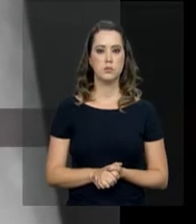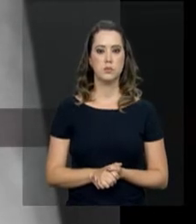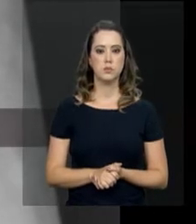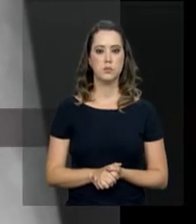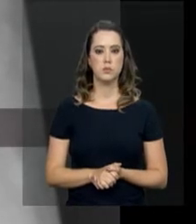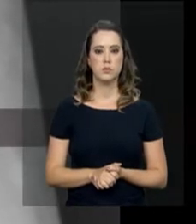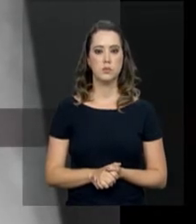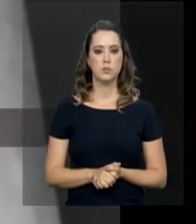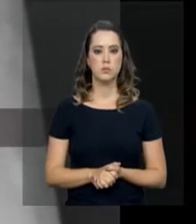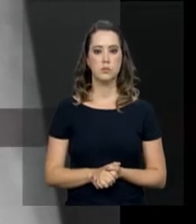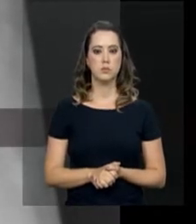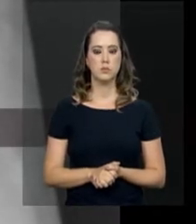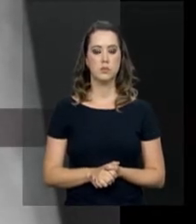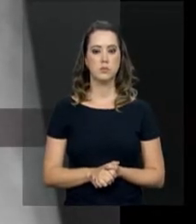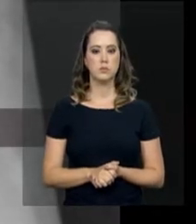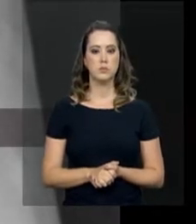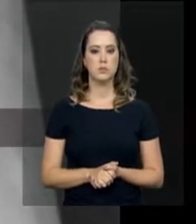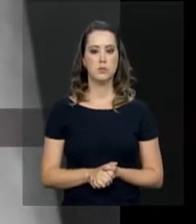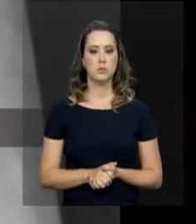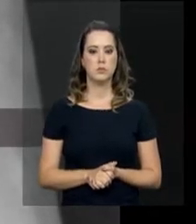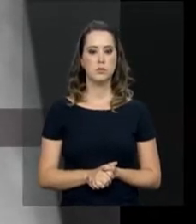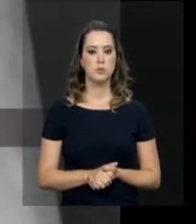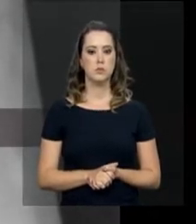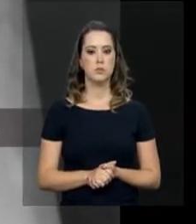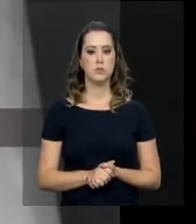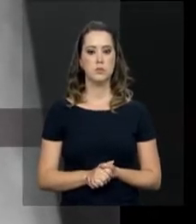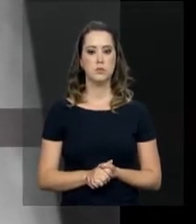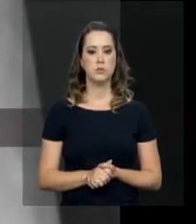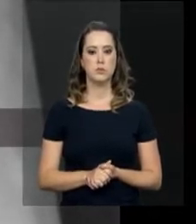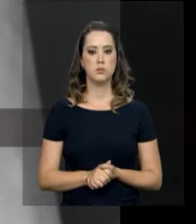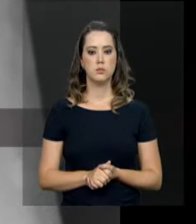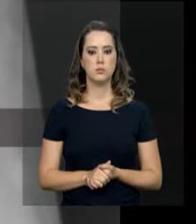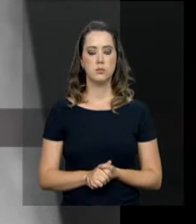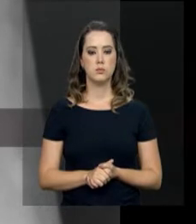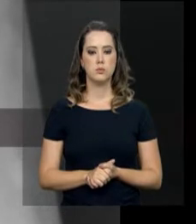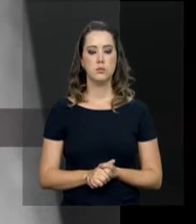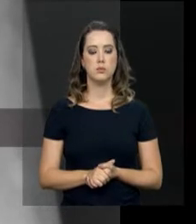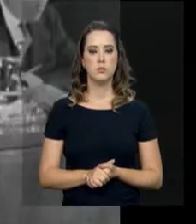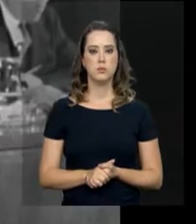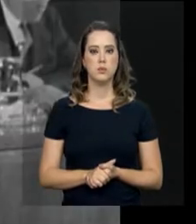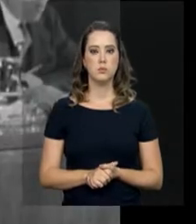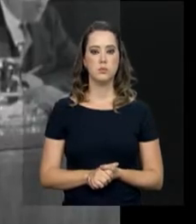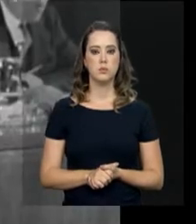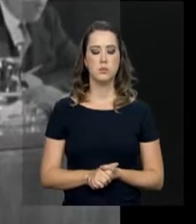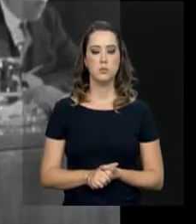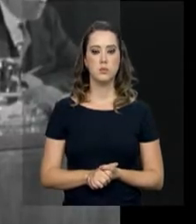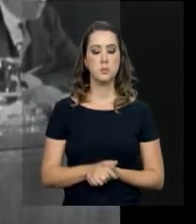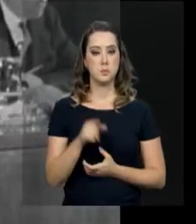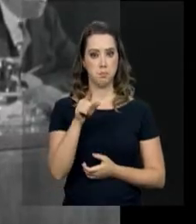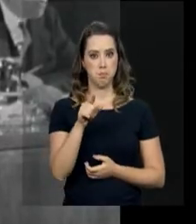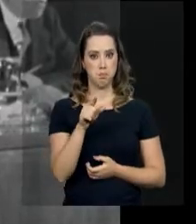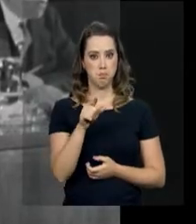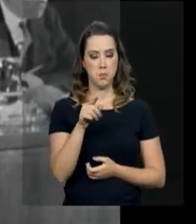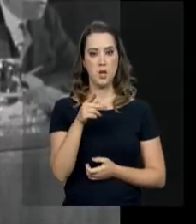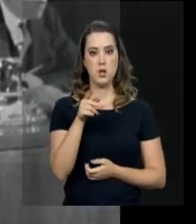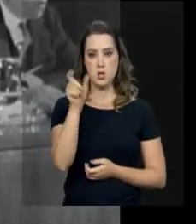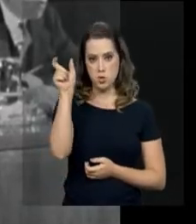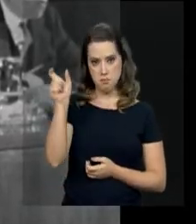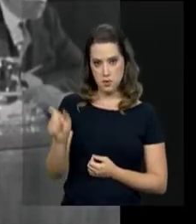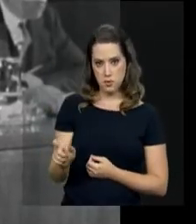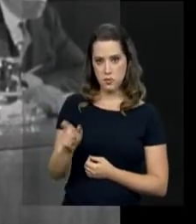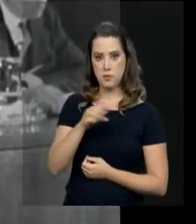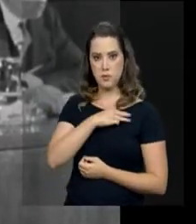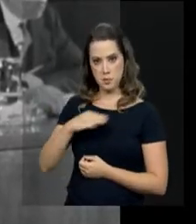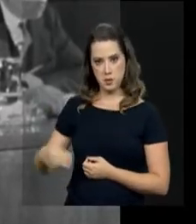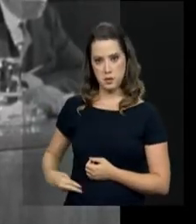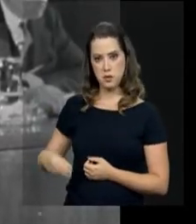in my country's faithful support of the United Nations. Oswaldo Aranha foi ministro das Relações